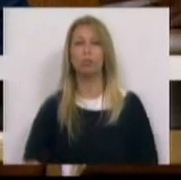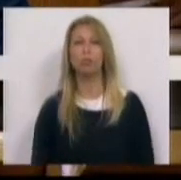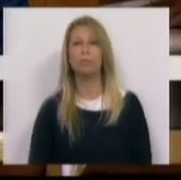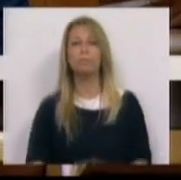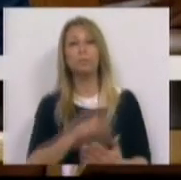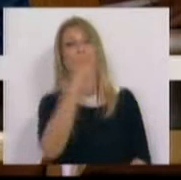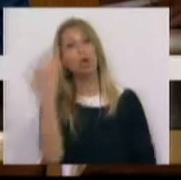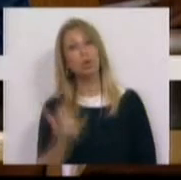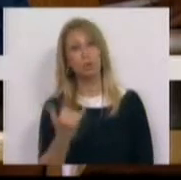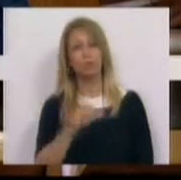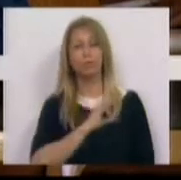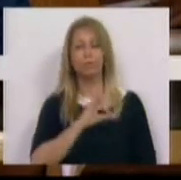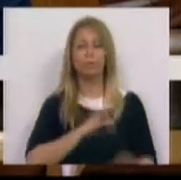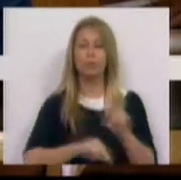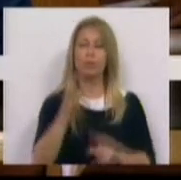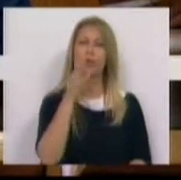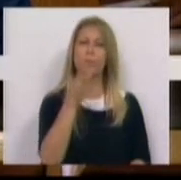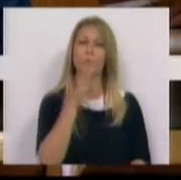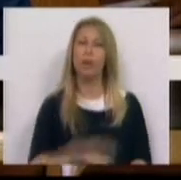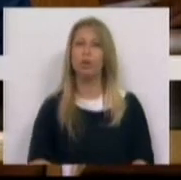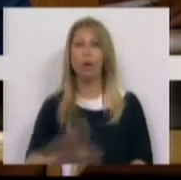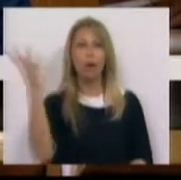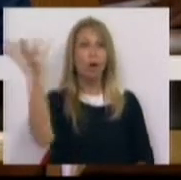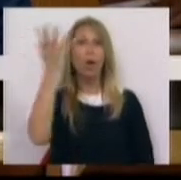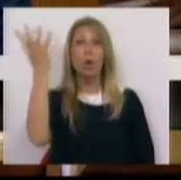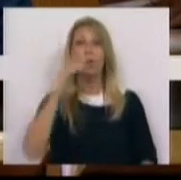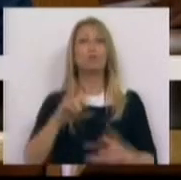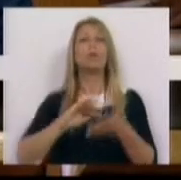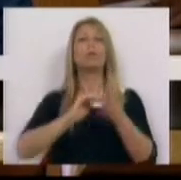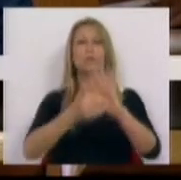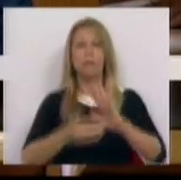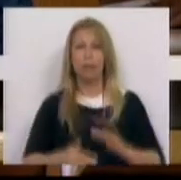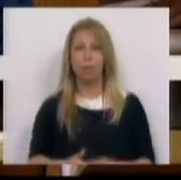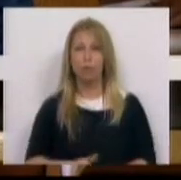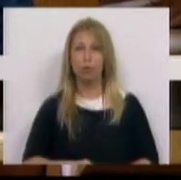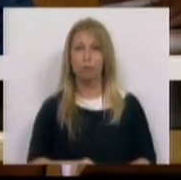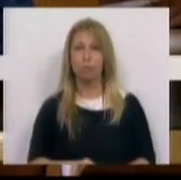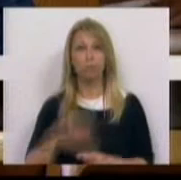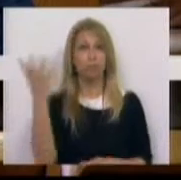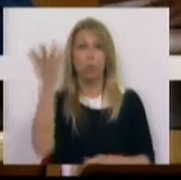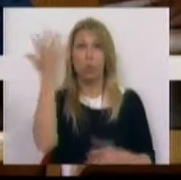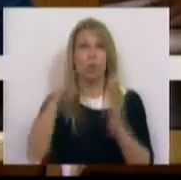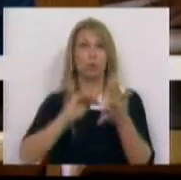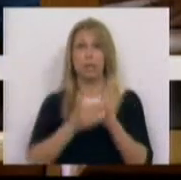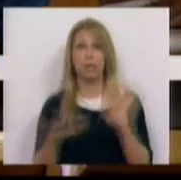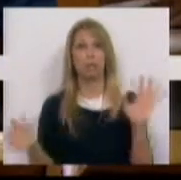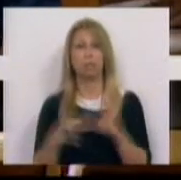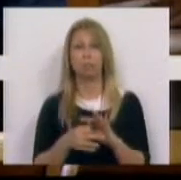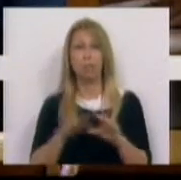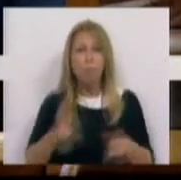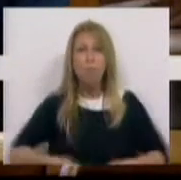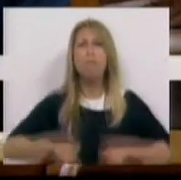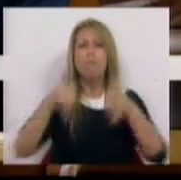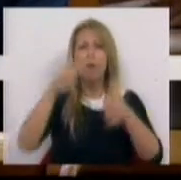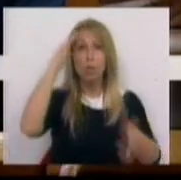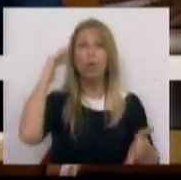Em segundo lugar, senhores deputados, a cultura dos exames. A cultura dos exames não melhorou